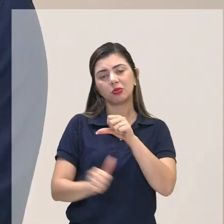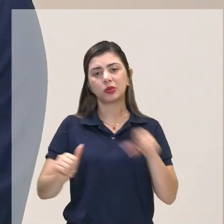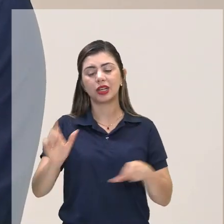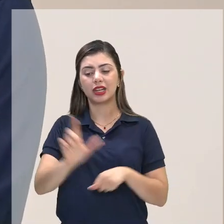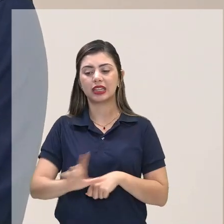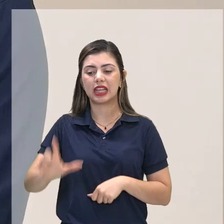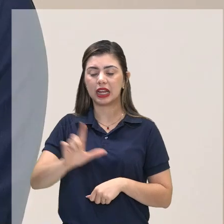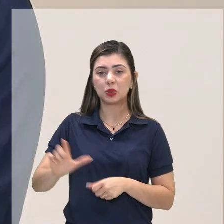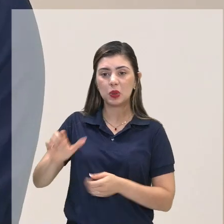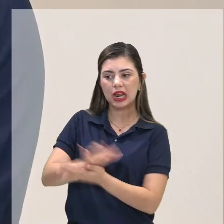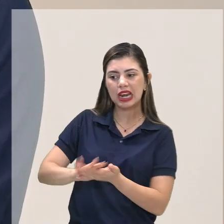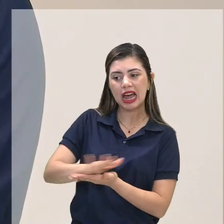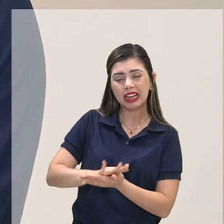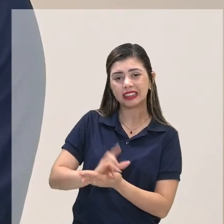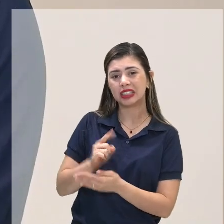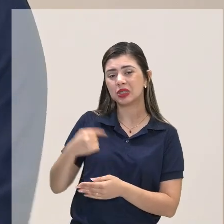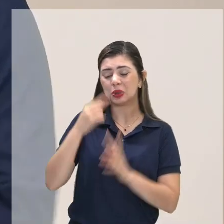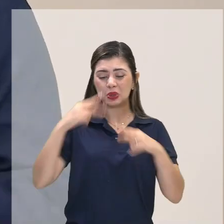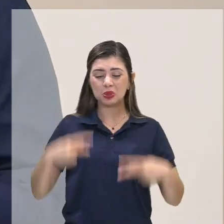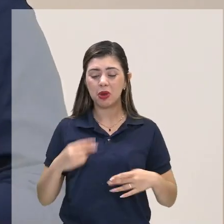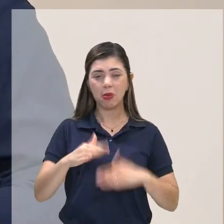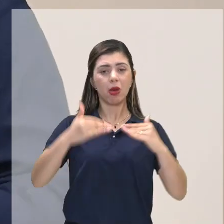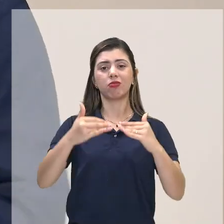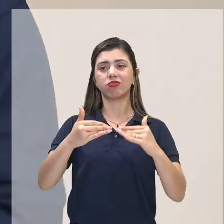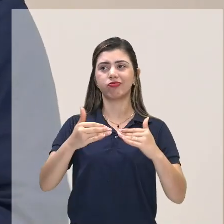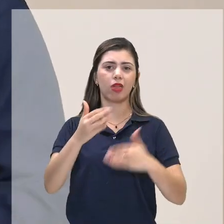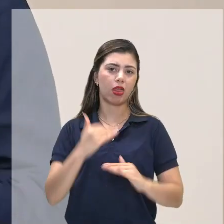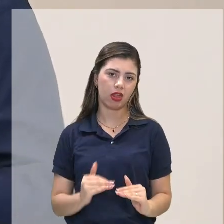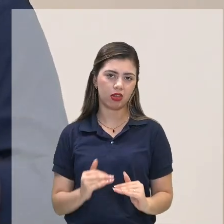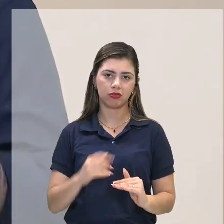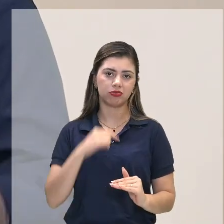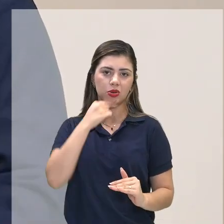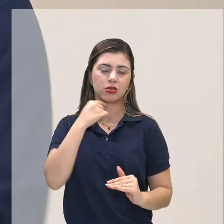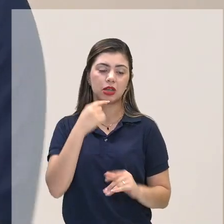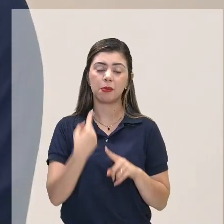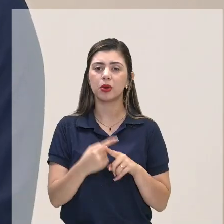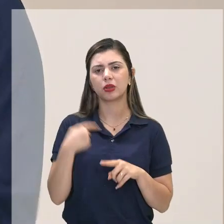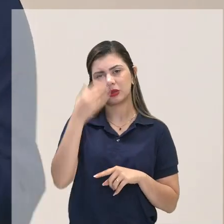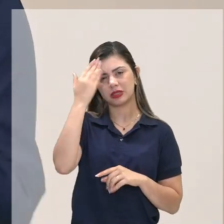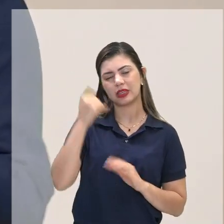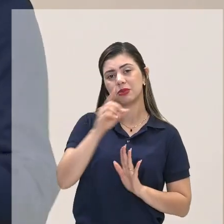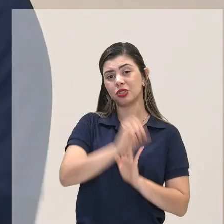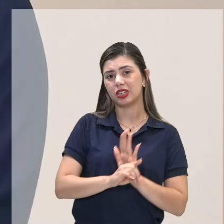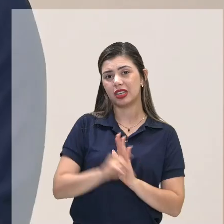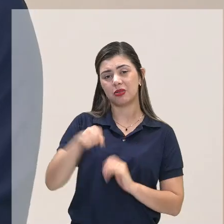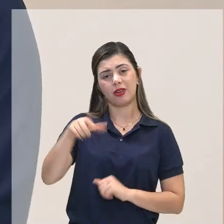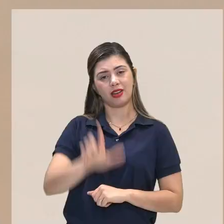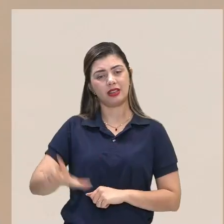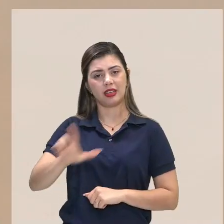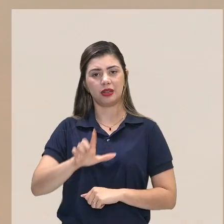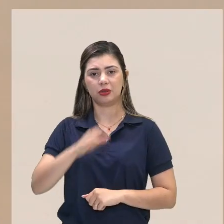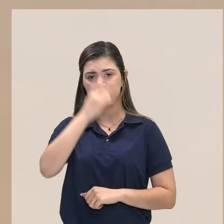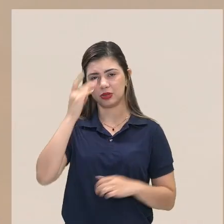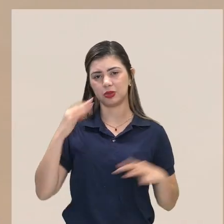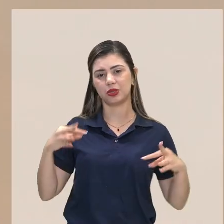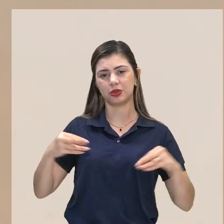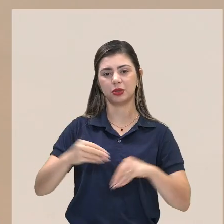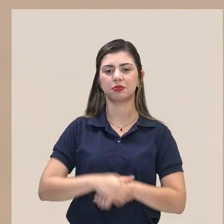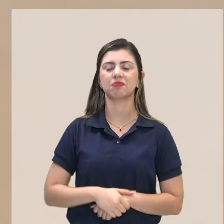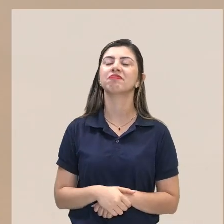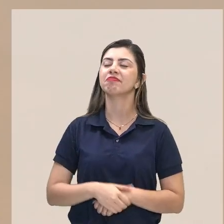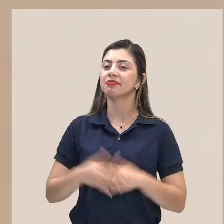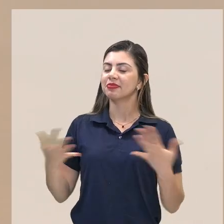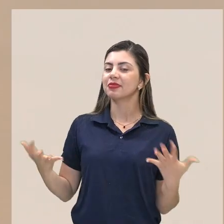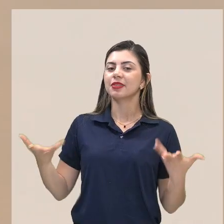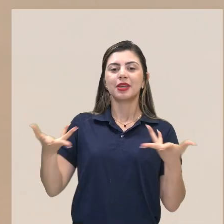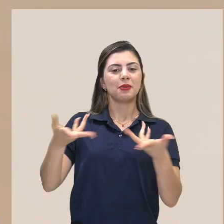prejuízo em nós, porque aí nós não temos a completude desses direitos, que a literatura é, assim, um direito para todos nós. Que